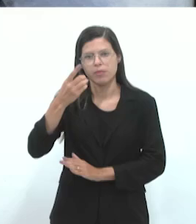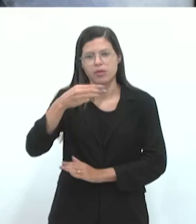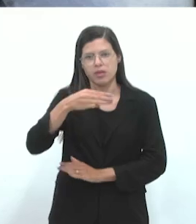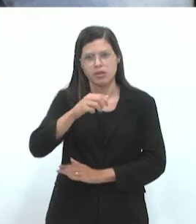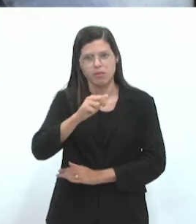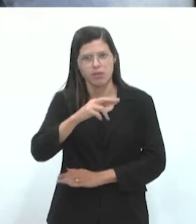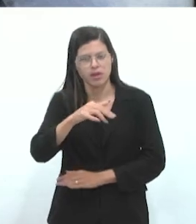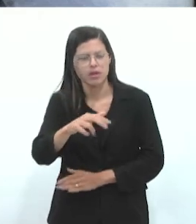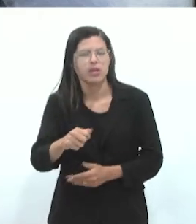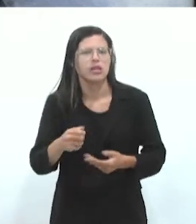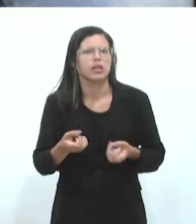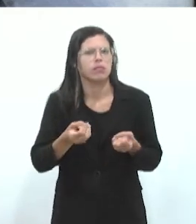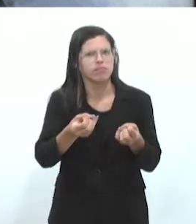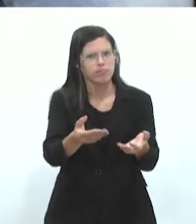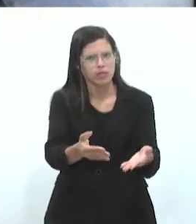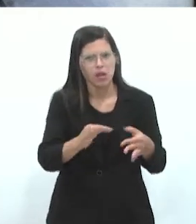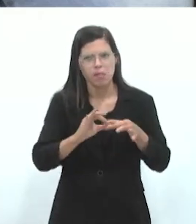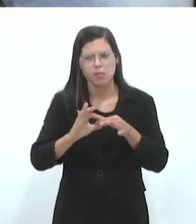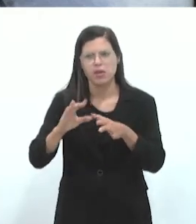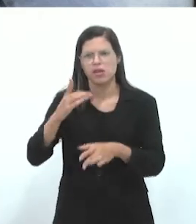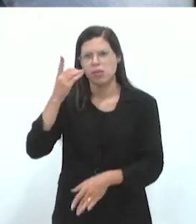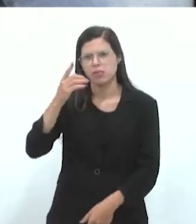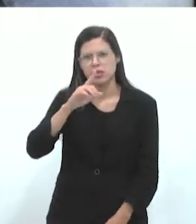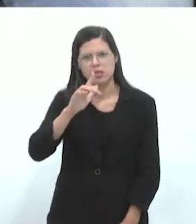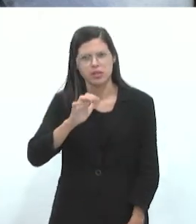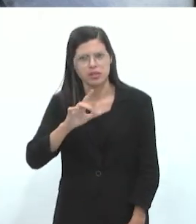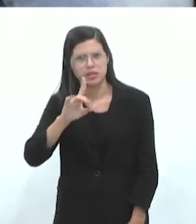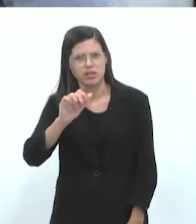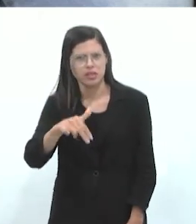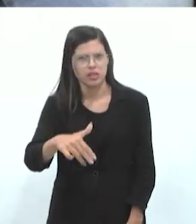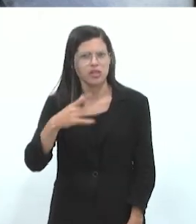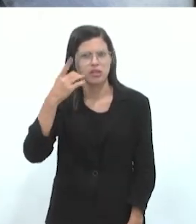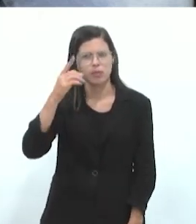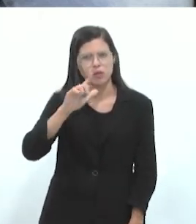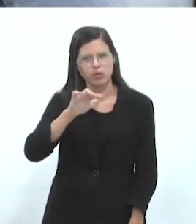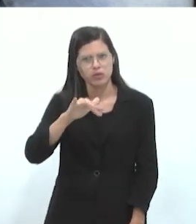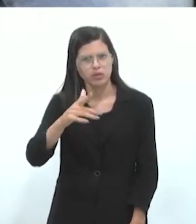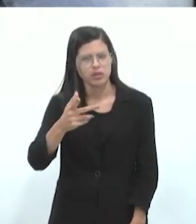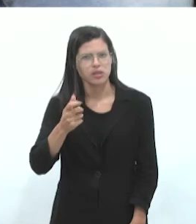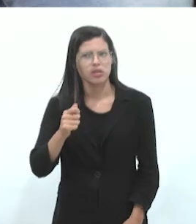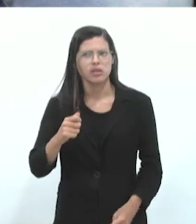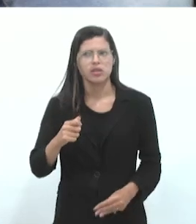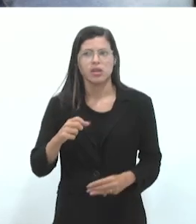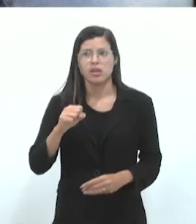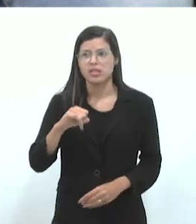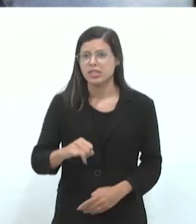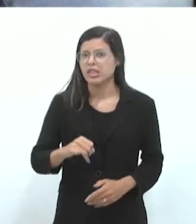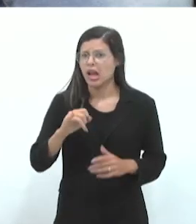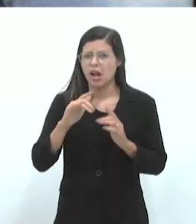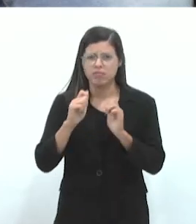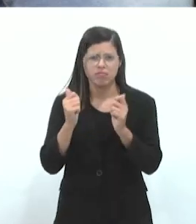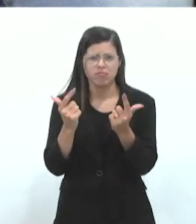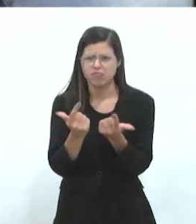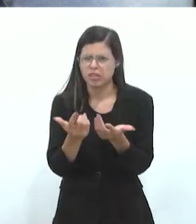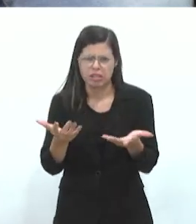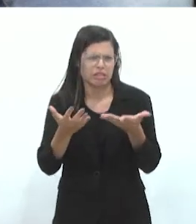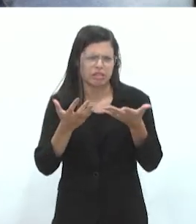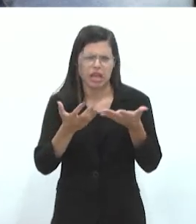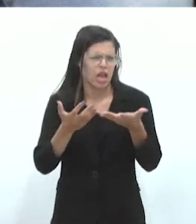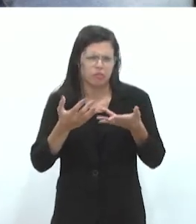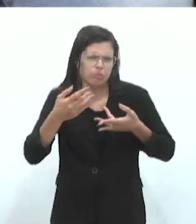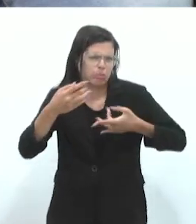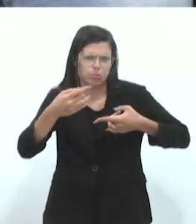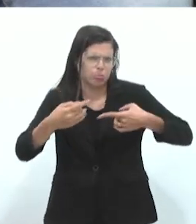dei. A deputada Zeidan, a deputada Lucinha. Se o parlamento inteiro quiser coautoria, tem tudo ao contrário, eu não estou disputando.